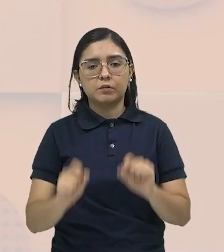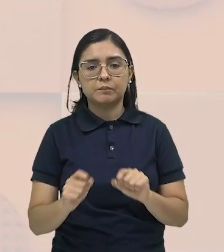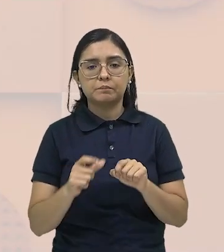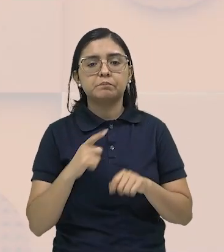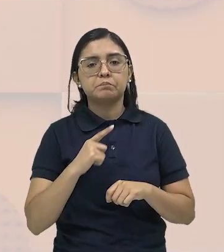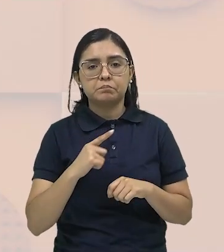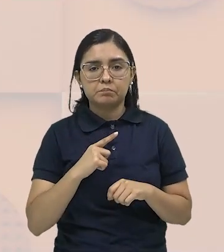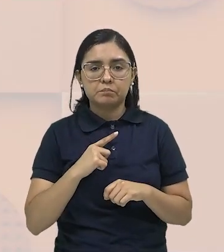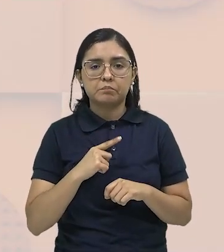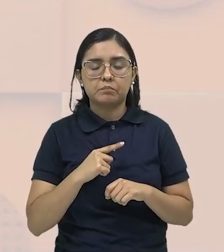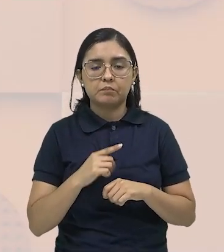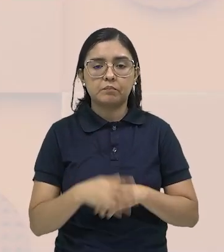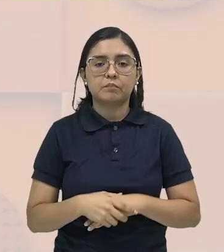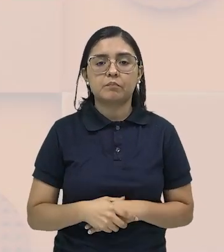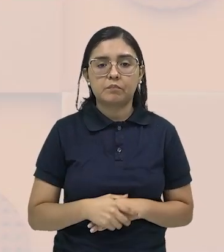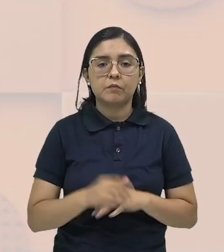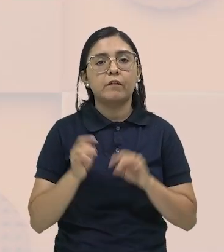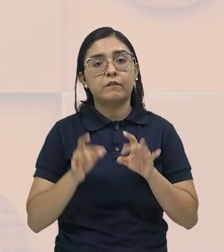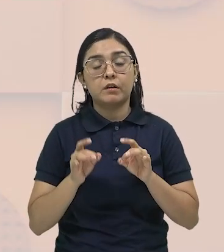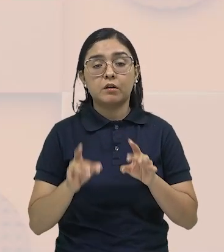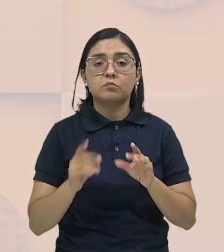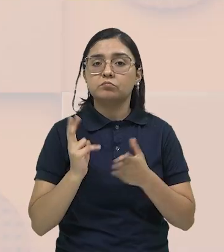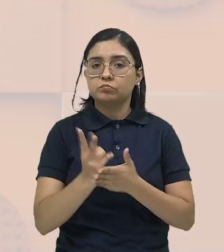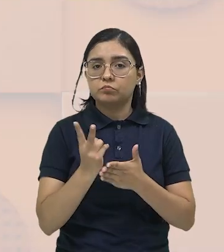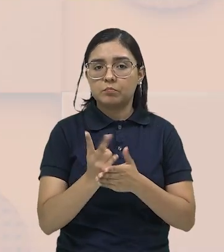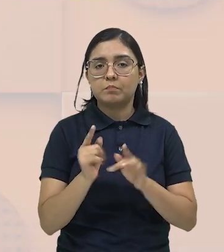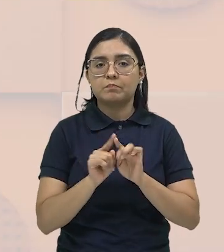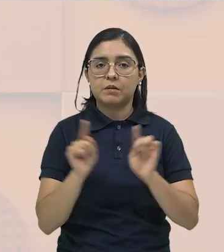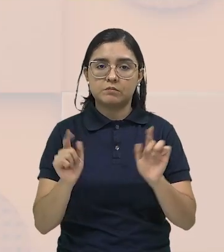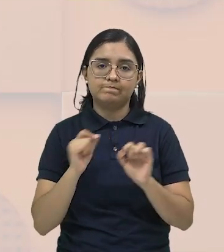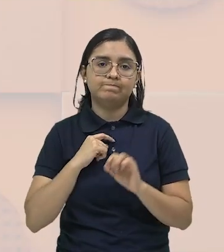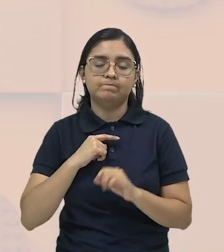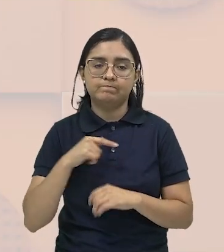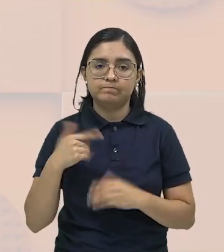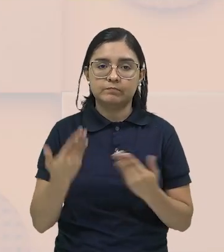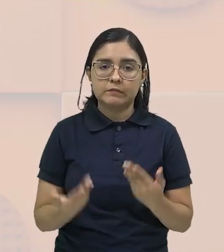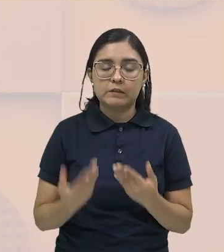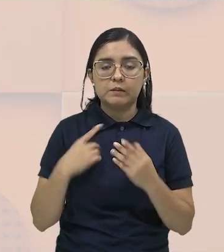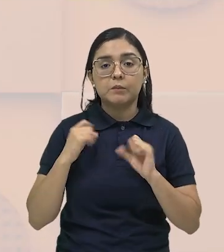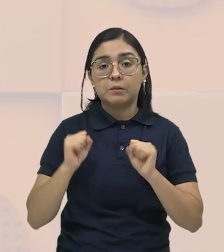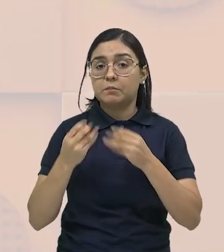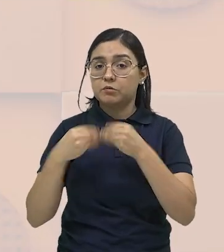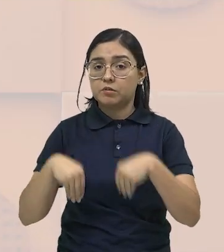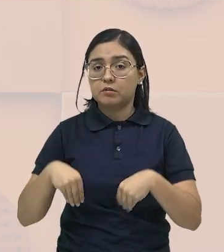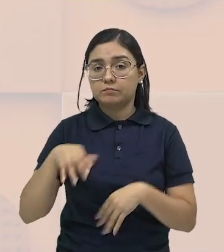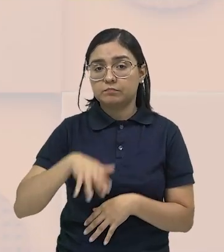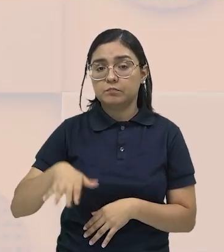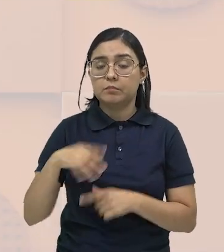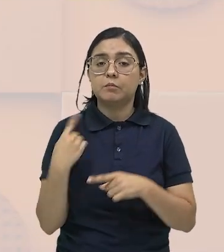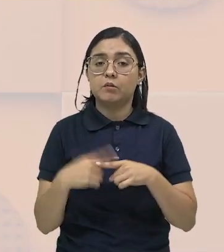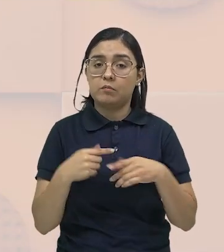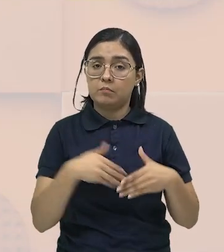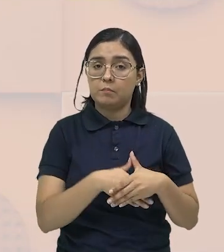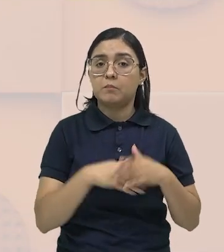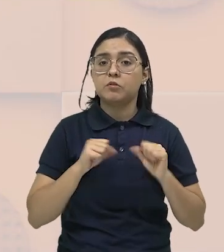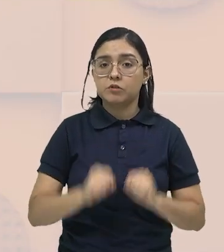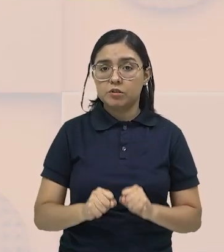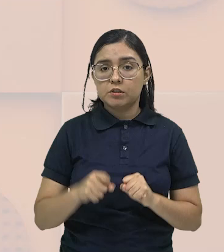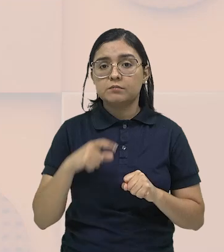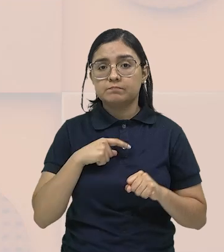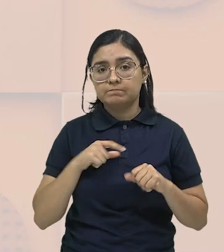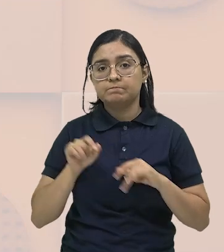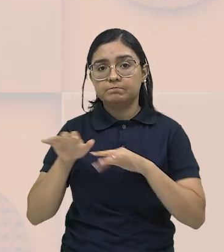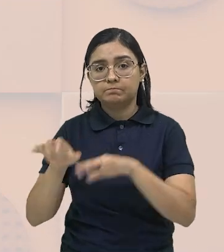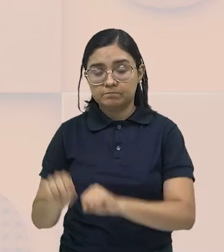bloqueio continental, mas colocaria em risco o seu próprio território, né, já que Napoleão Bonaparte iria invadir Portugal